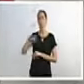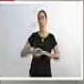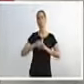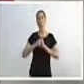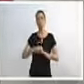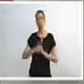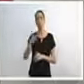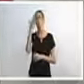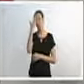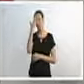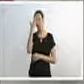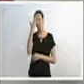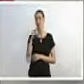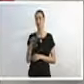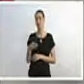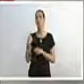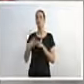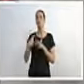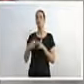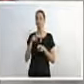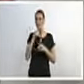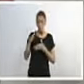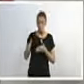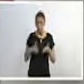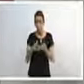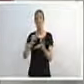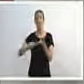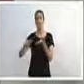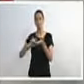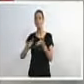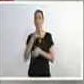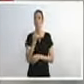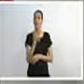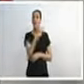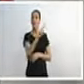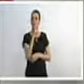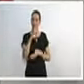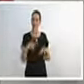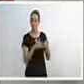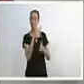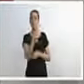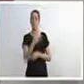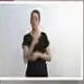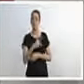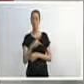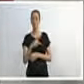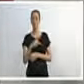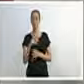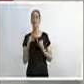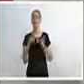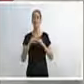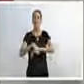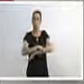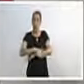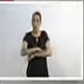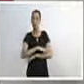certeza, quando eu falo do desassoreamento, que eu citei o Ribeirão Pomerode e o Ribeirão Itopalva, claro que o Ribeirão Garcia, o Ribeirão